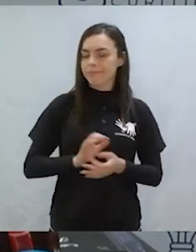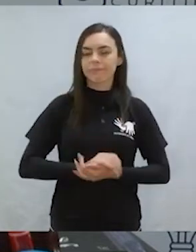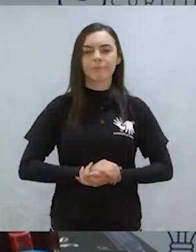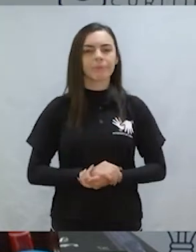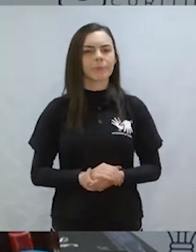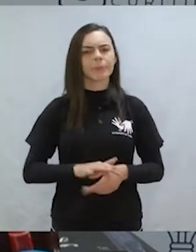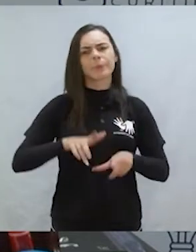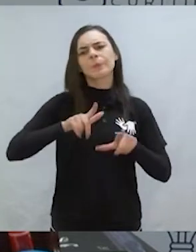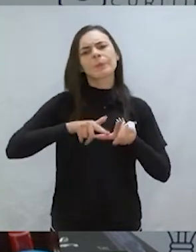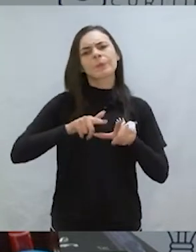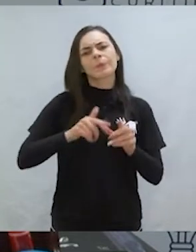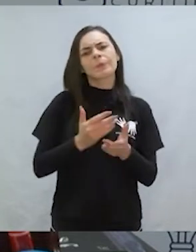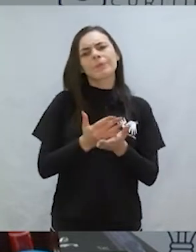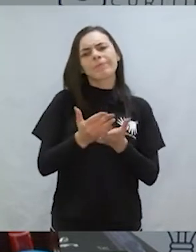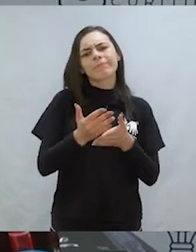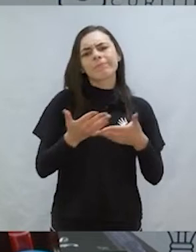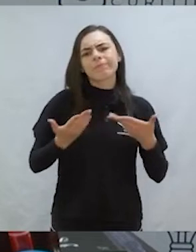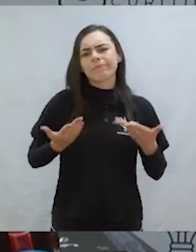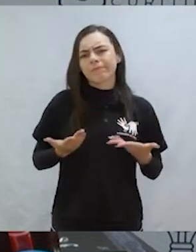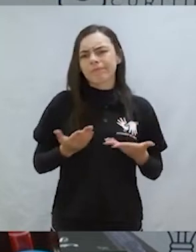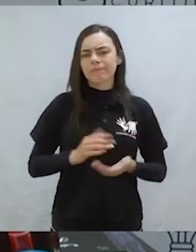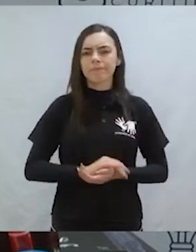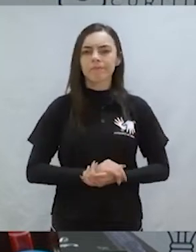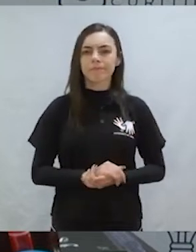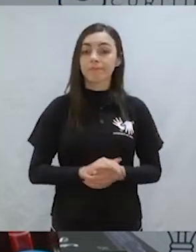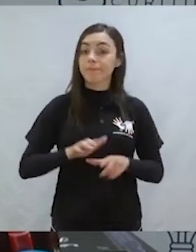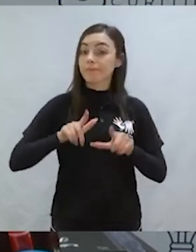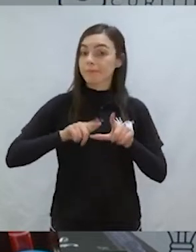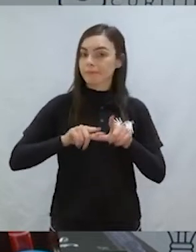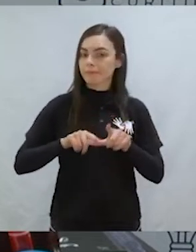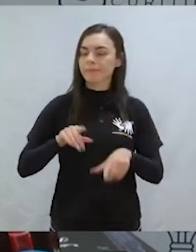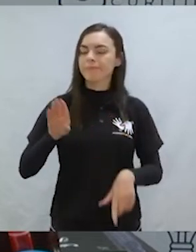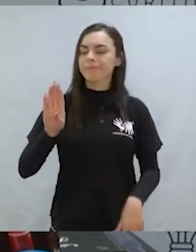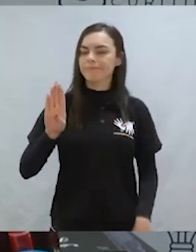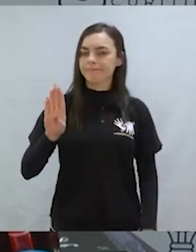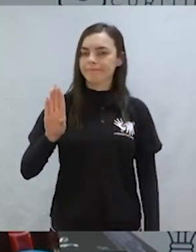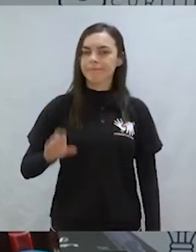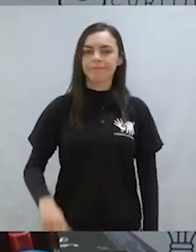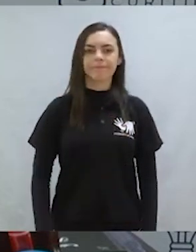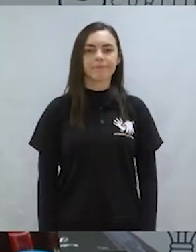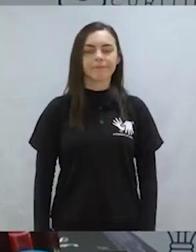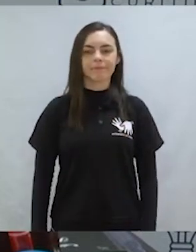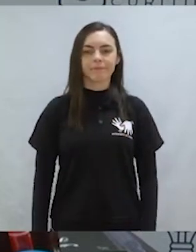baleia. E qual letrinha começa a palavra baleia? É a letrinha